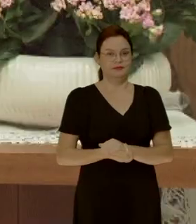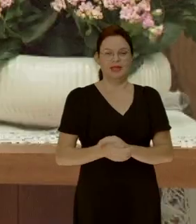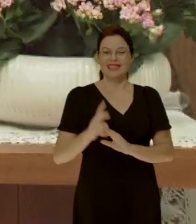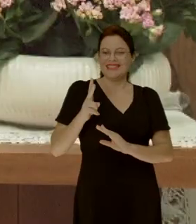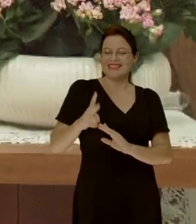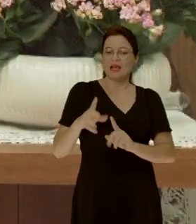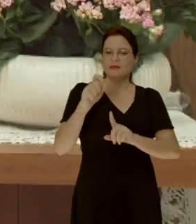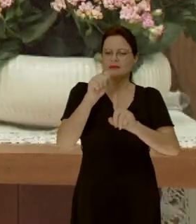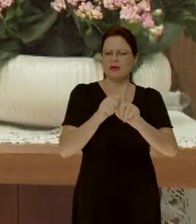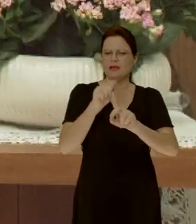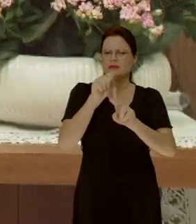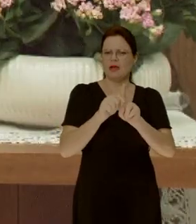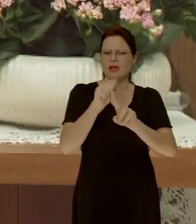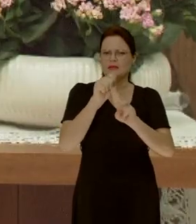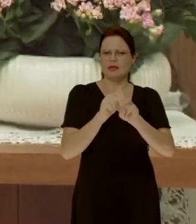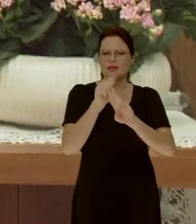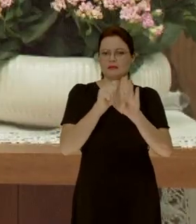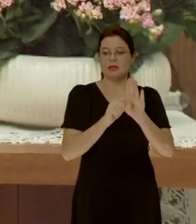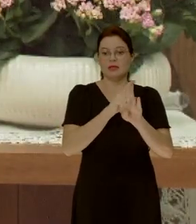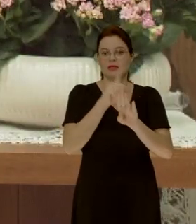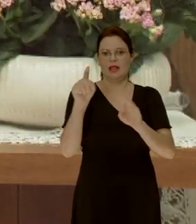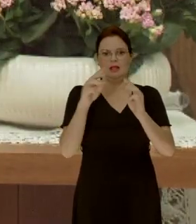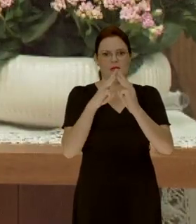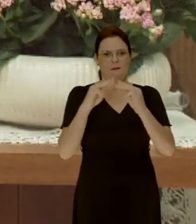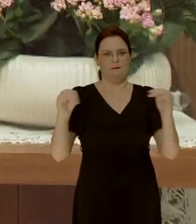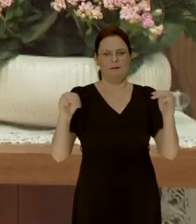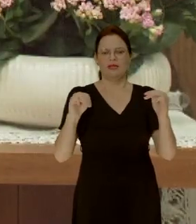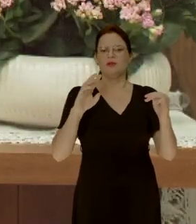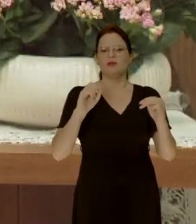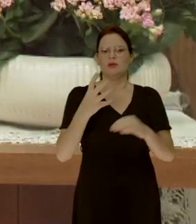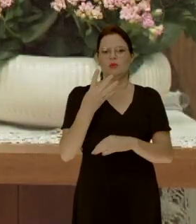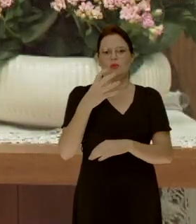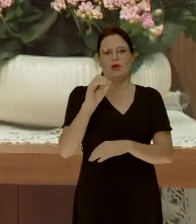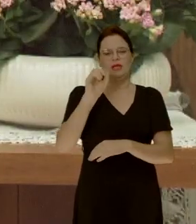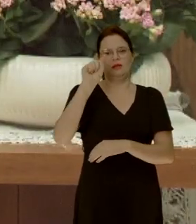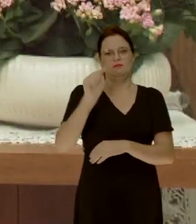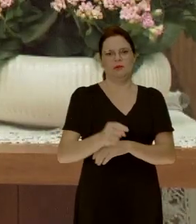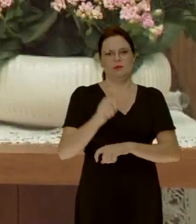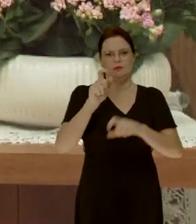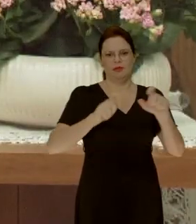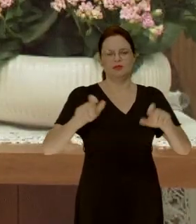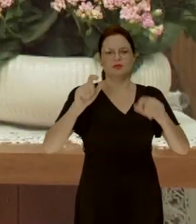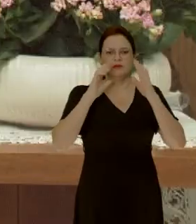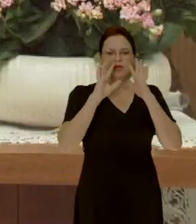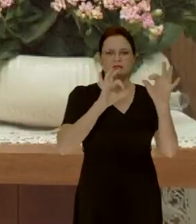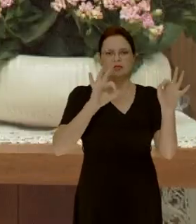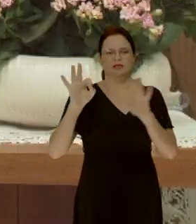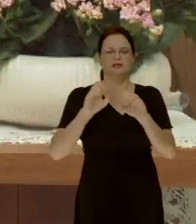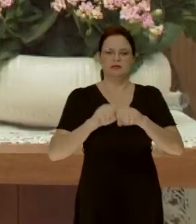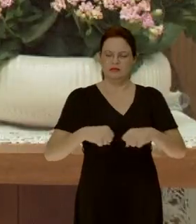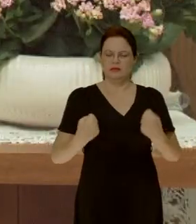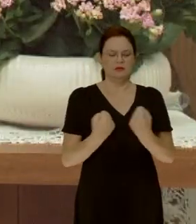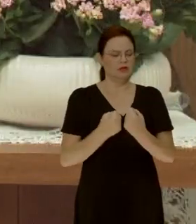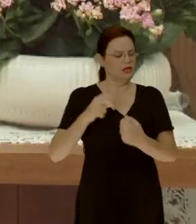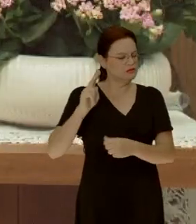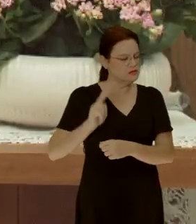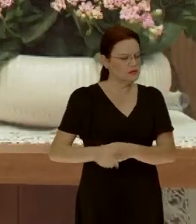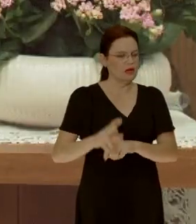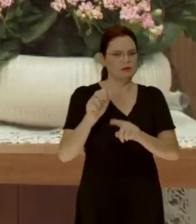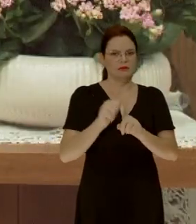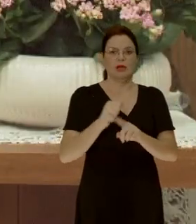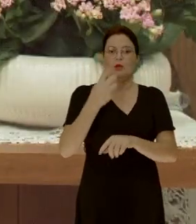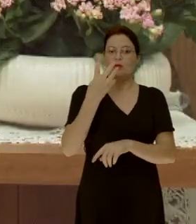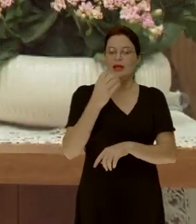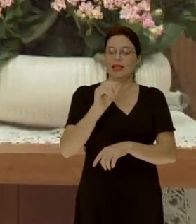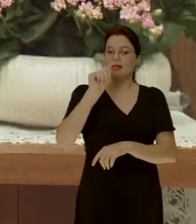mensalmente, nos nossos Manaíns, 40 mil pessoas assistindo todo o seminário. A média é